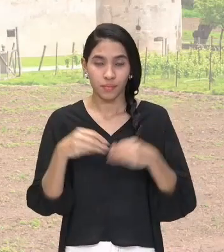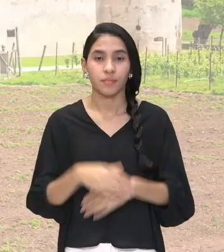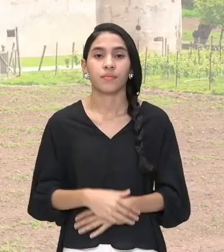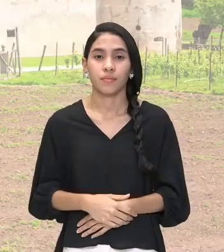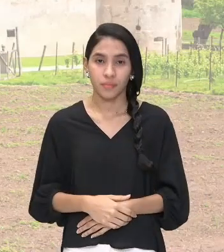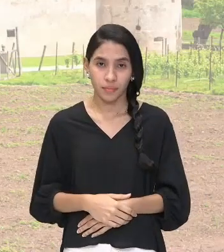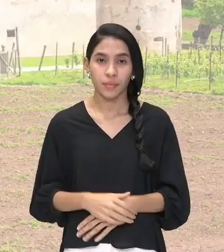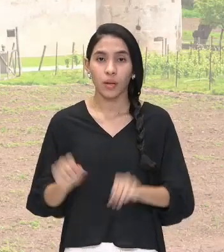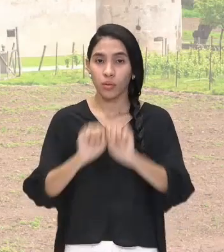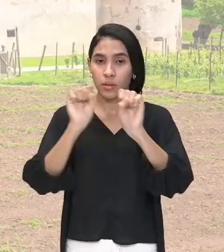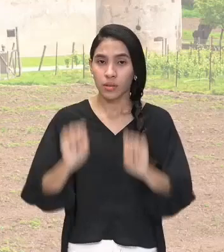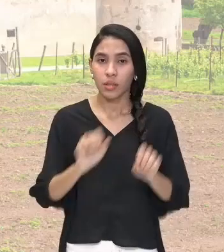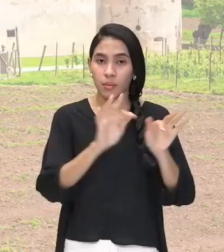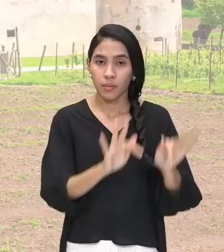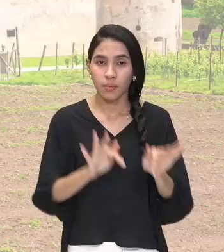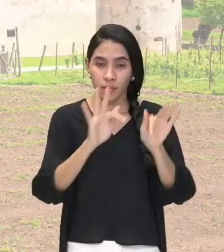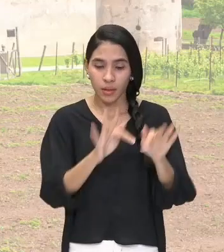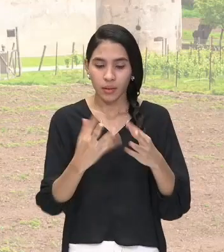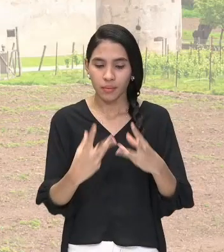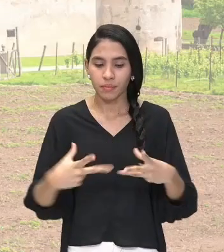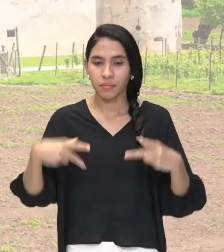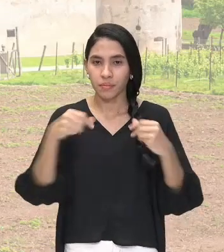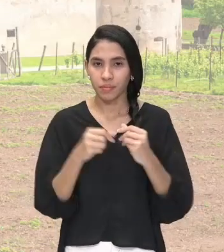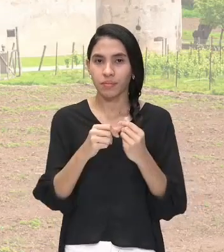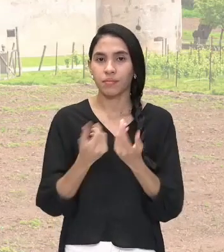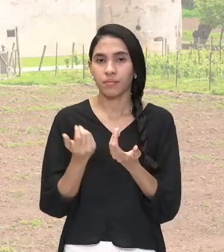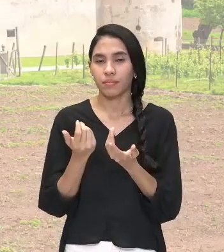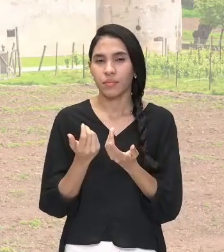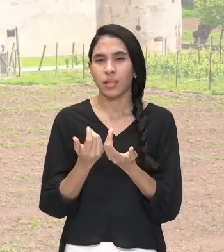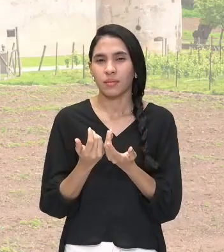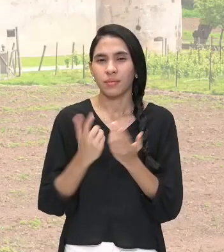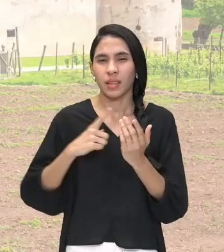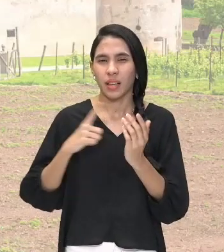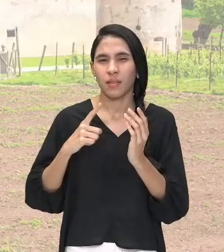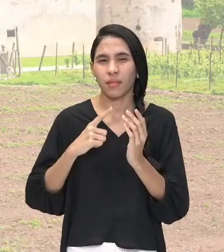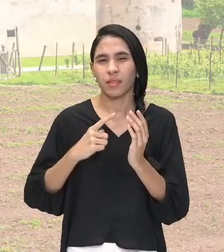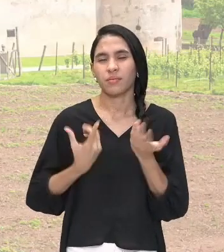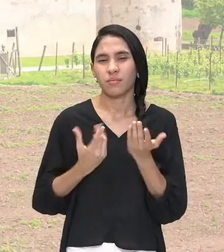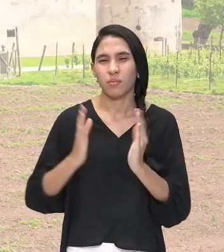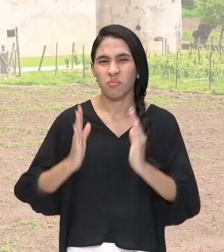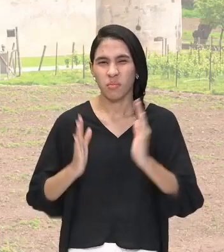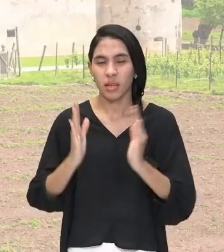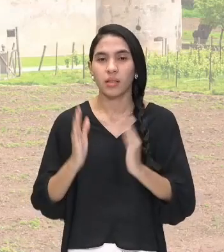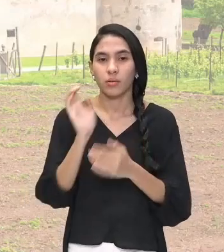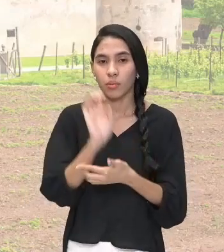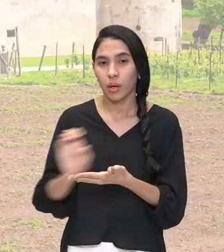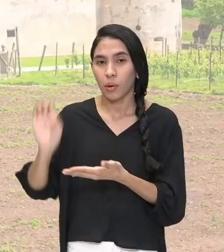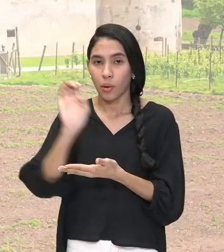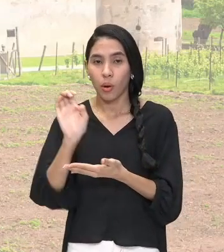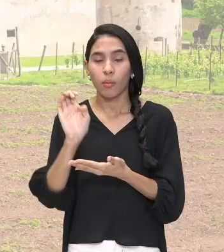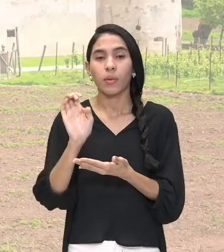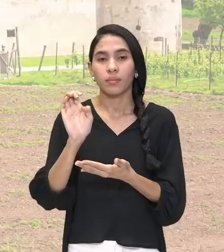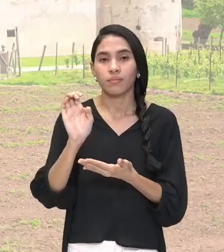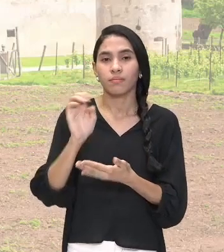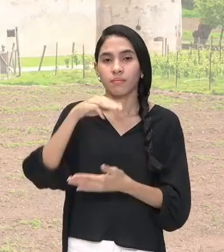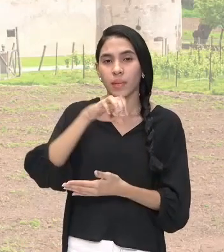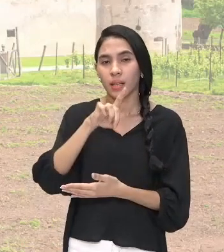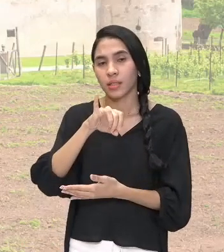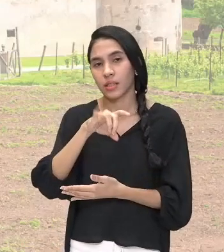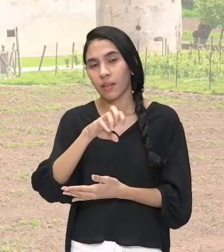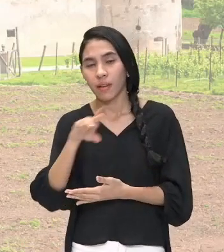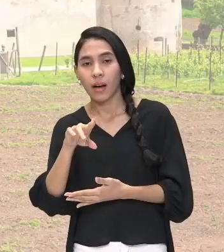desse sistema feudal que vigorou na Europa medieval desempenhou um papel fundamental